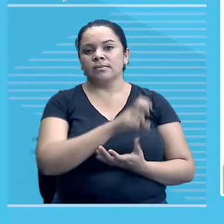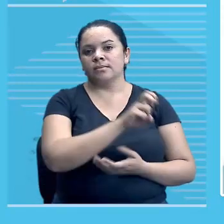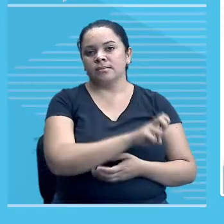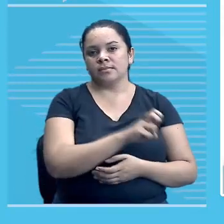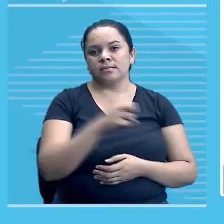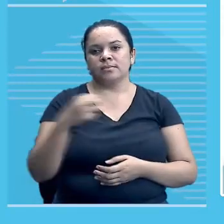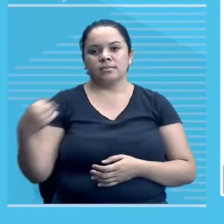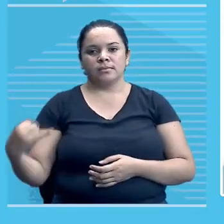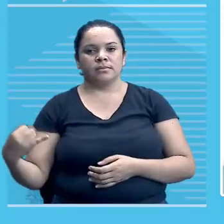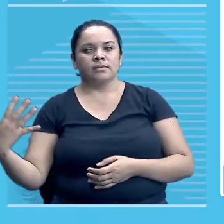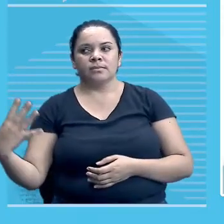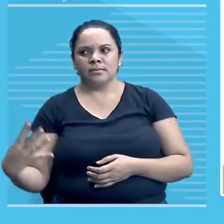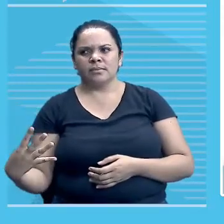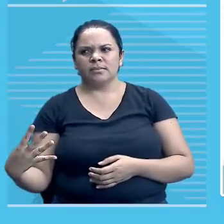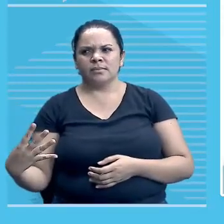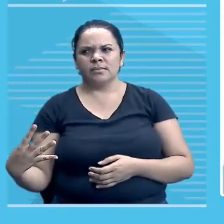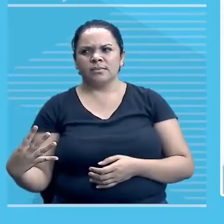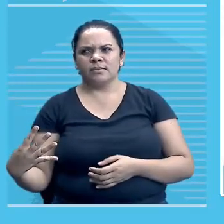menos 4.